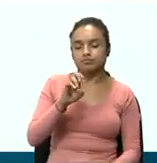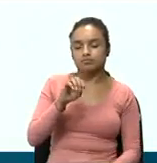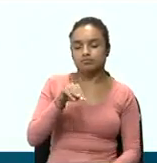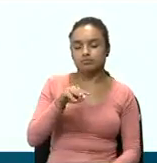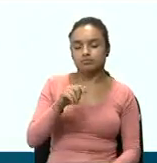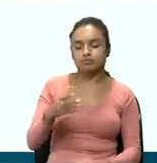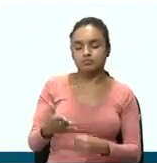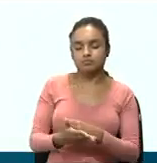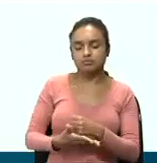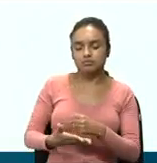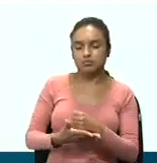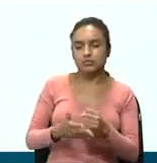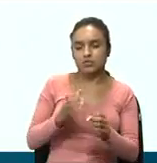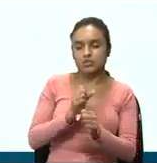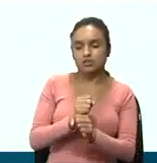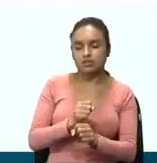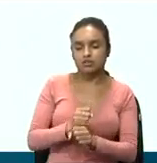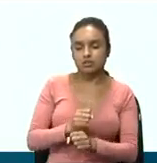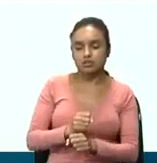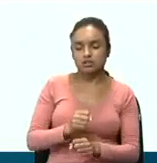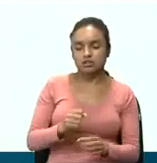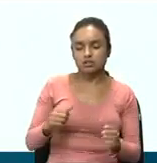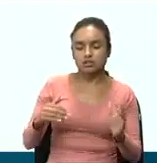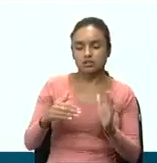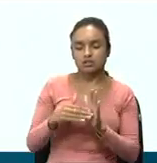Limite de t,